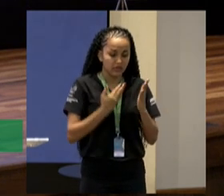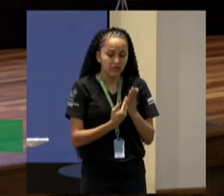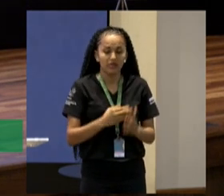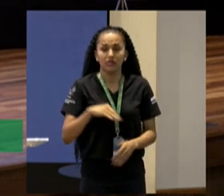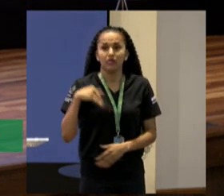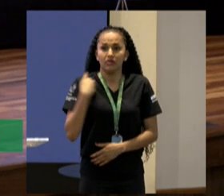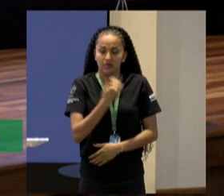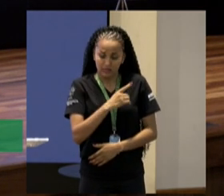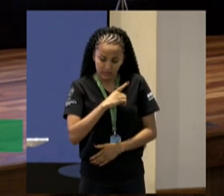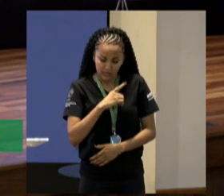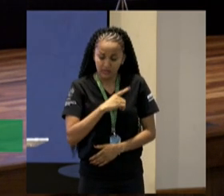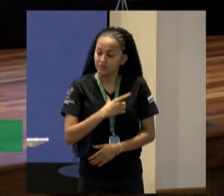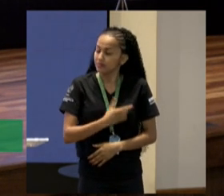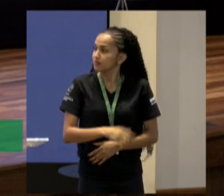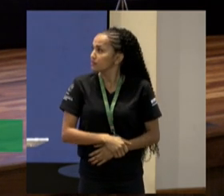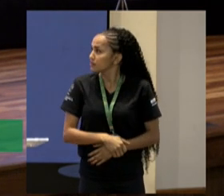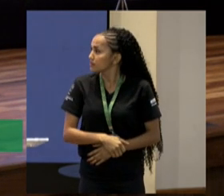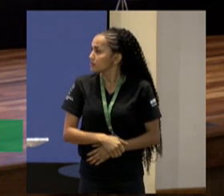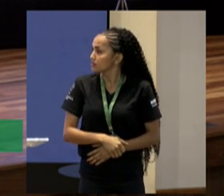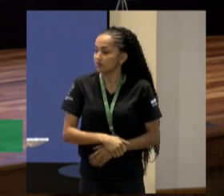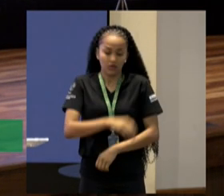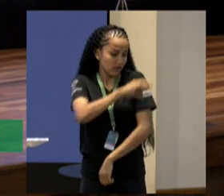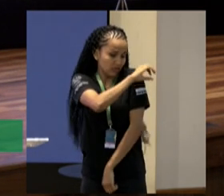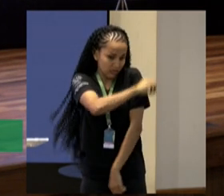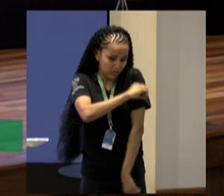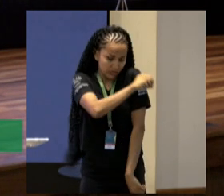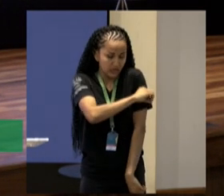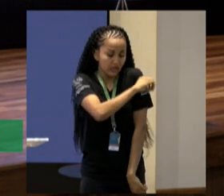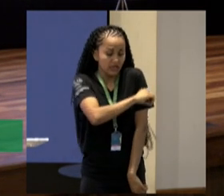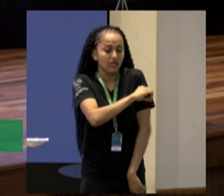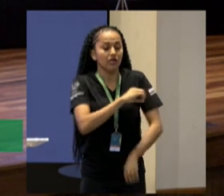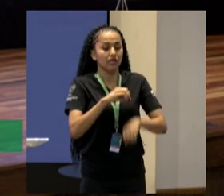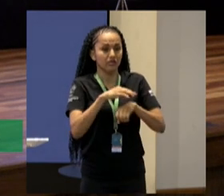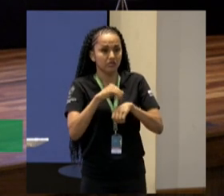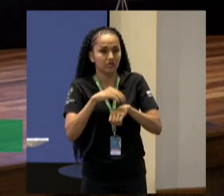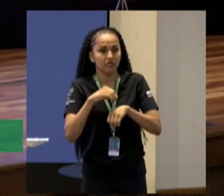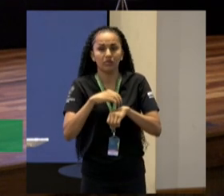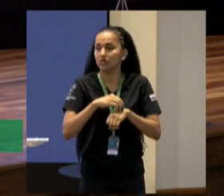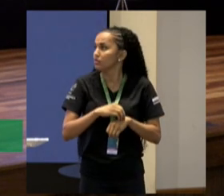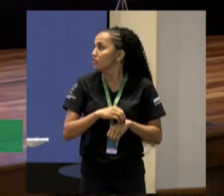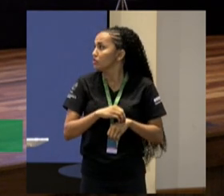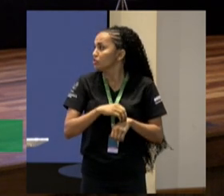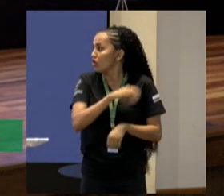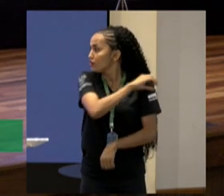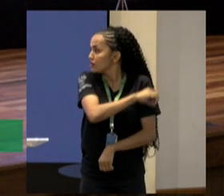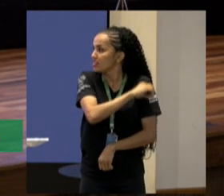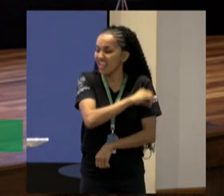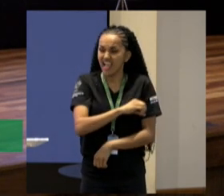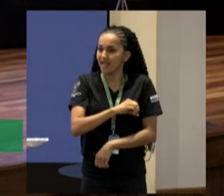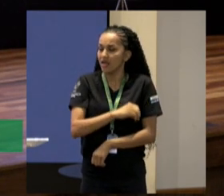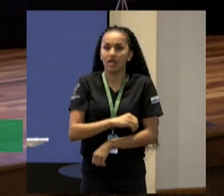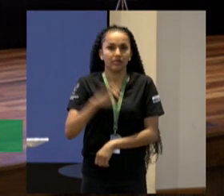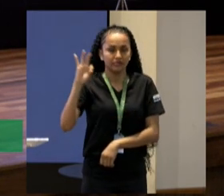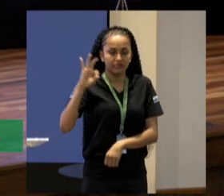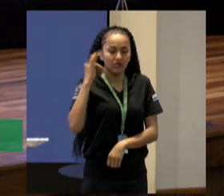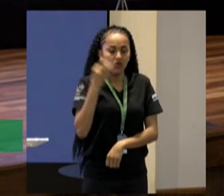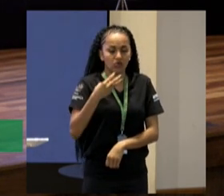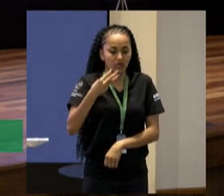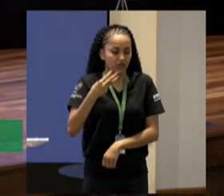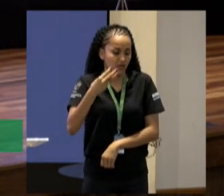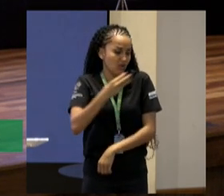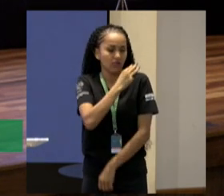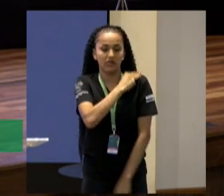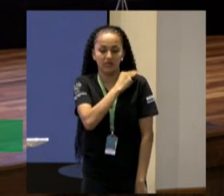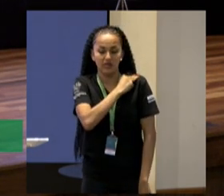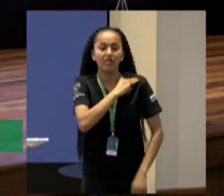tem também oficinas, que a gente chama oficinas adinkras. Então a gente teve uma oficina Sankofa com o terceiro ano,